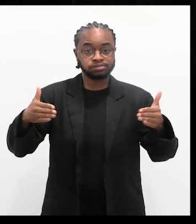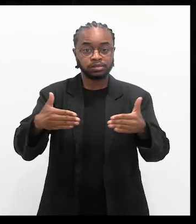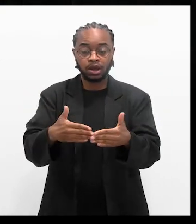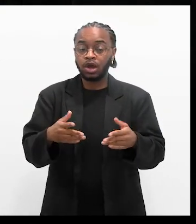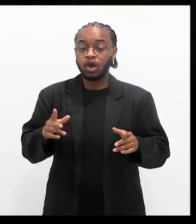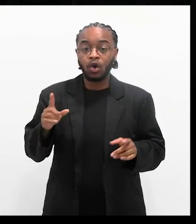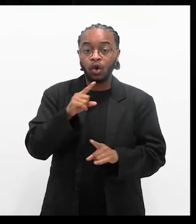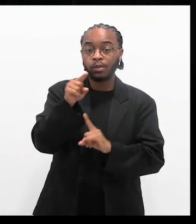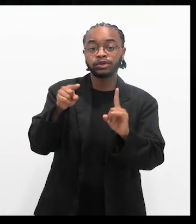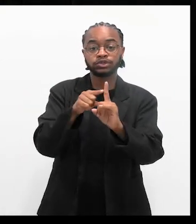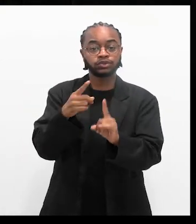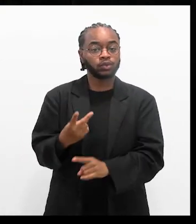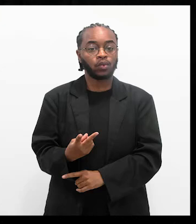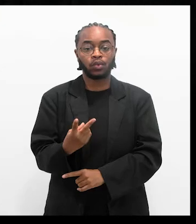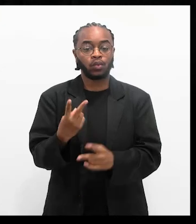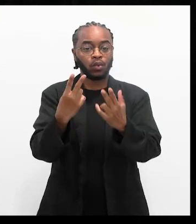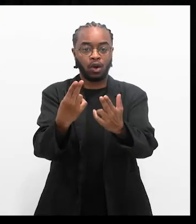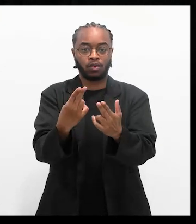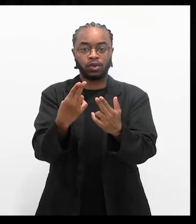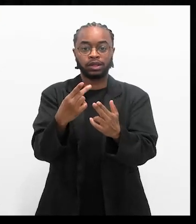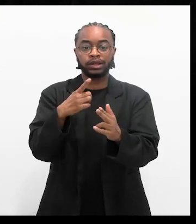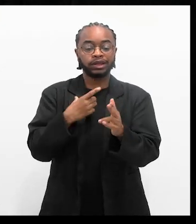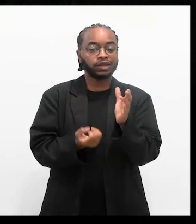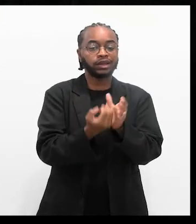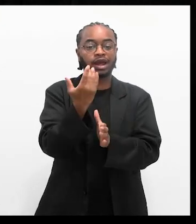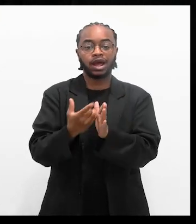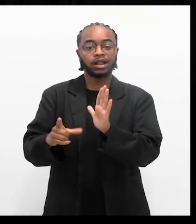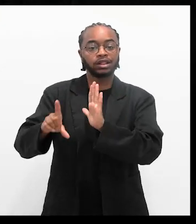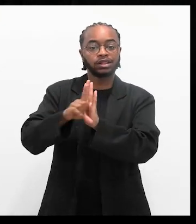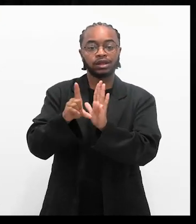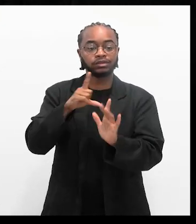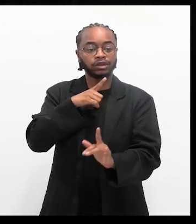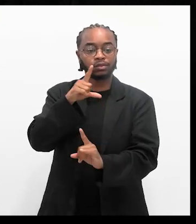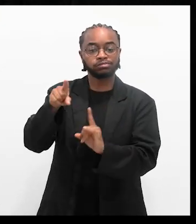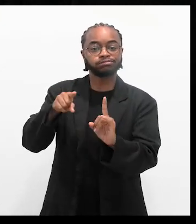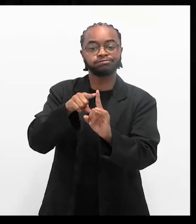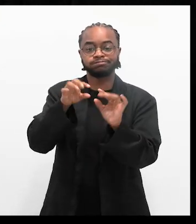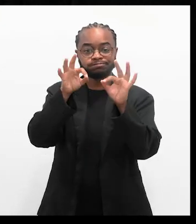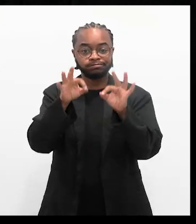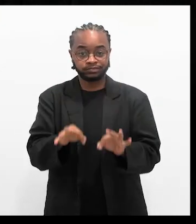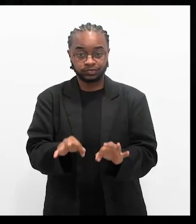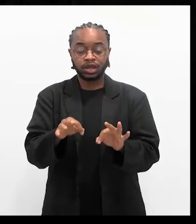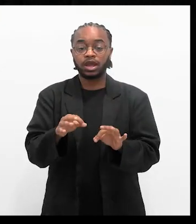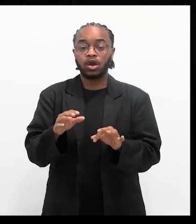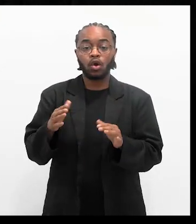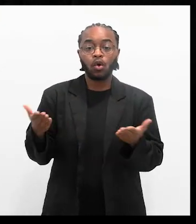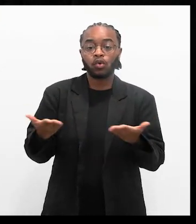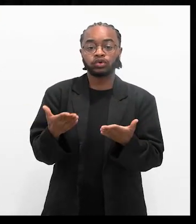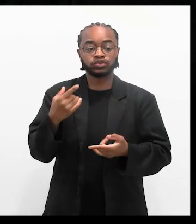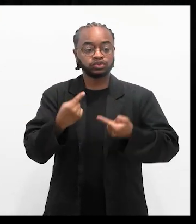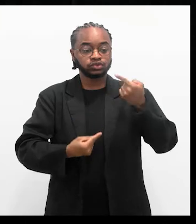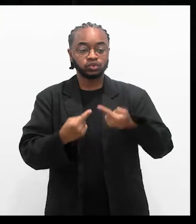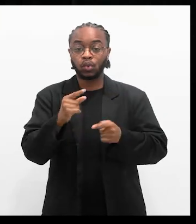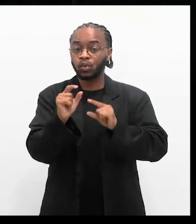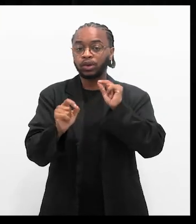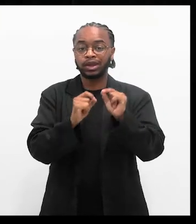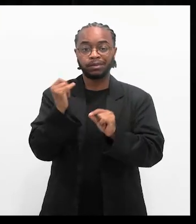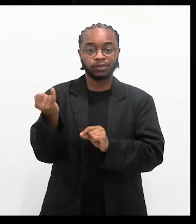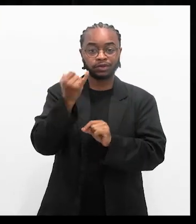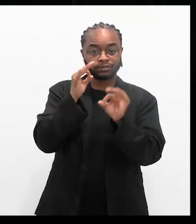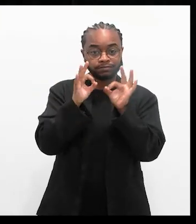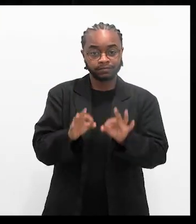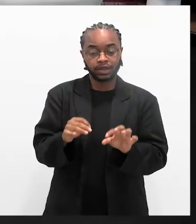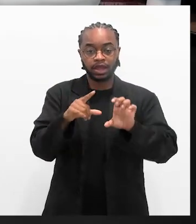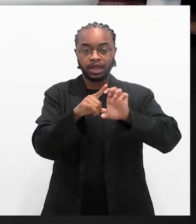impulso: legislar com propósito. Hoje, elas pautam o que realmente importa, o empreendedorismo